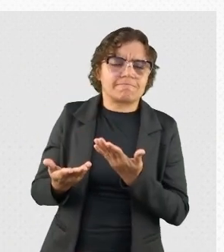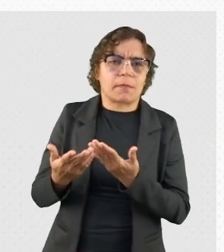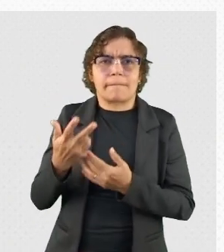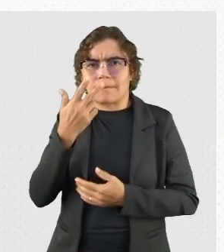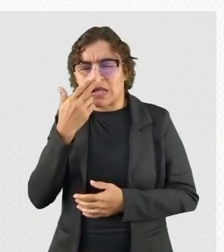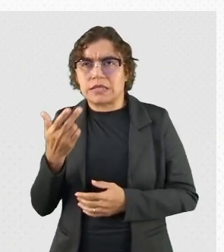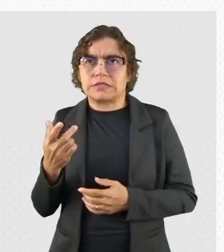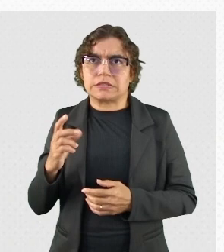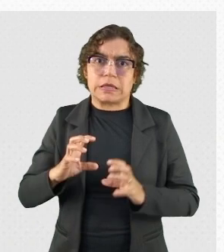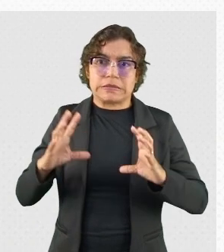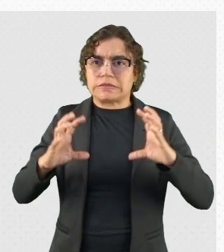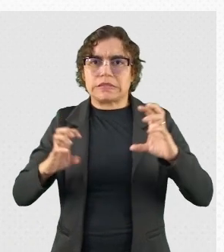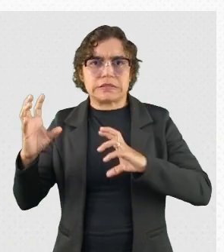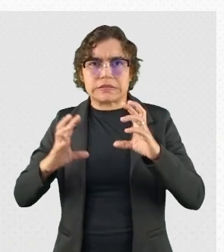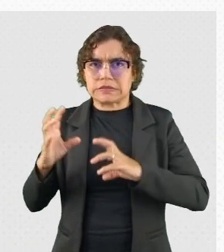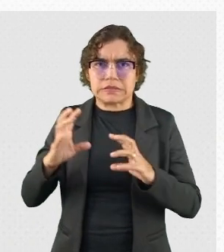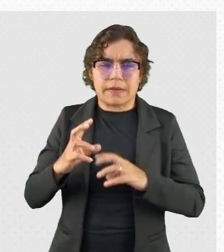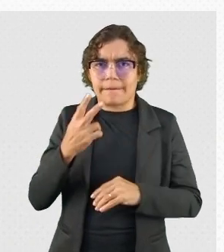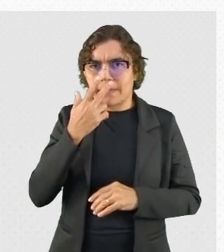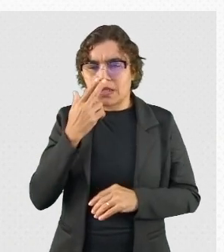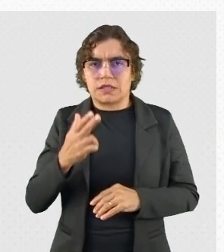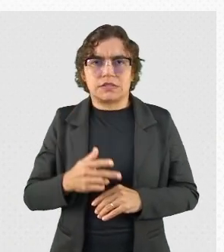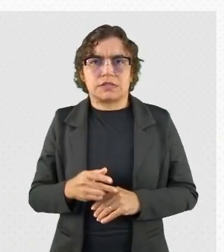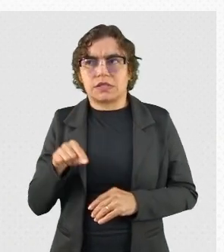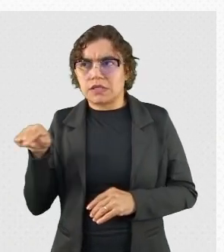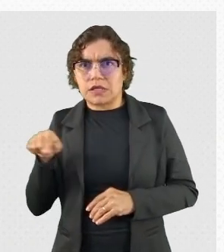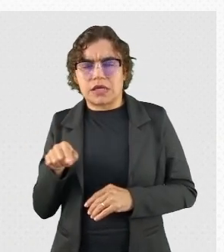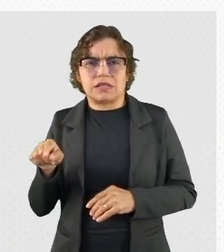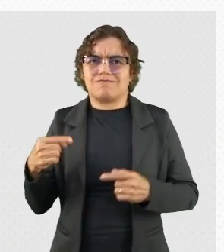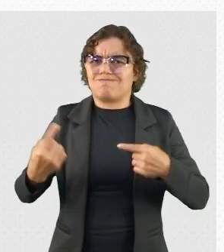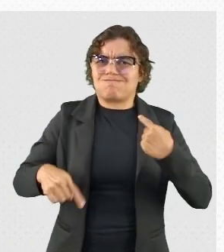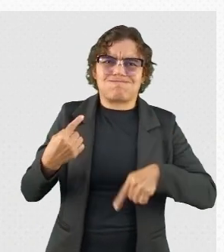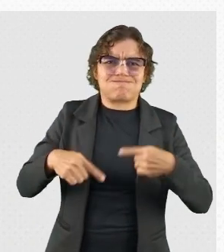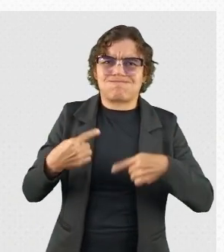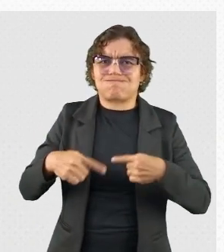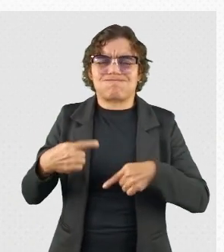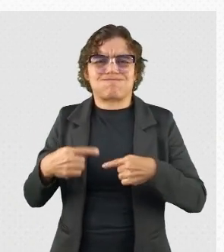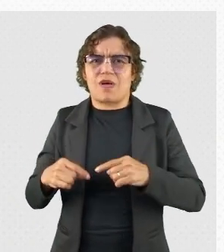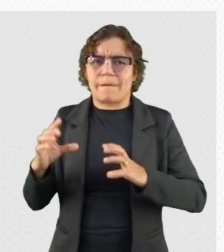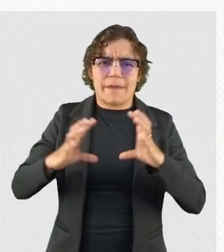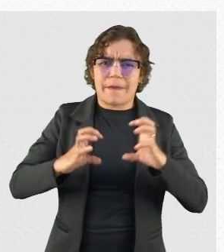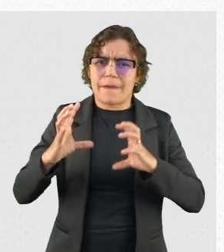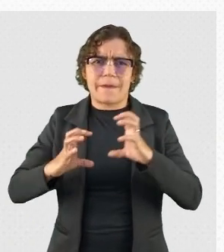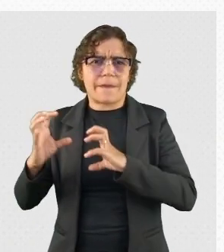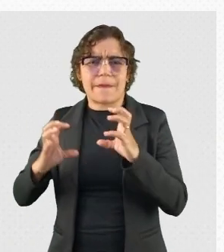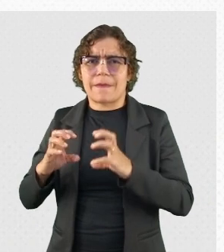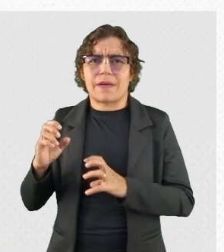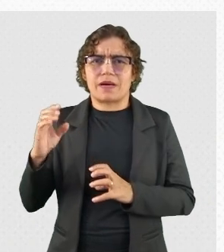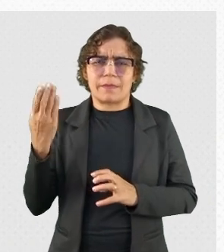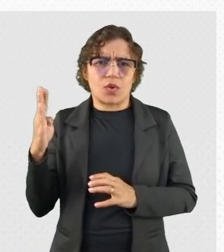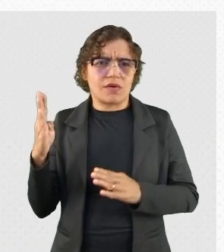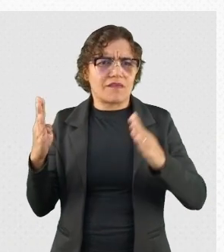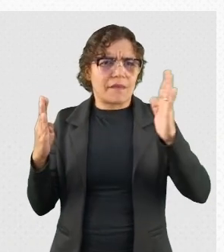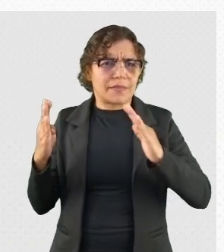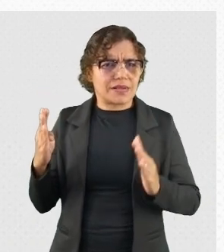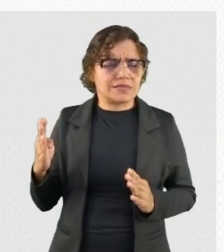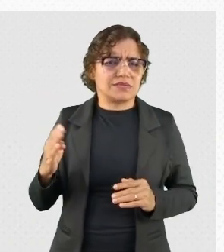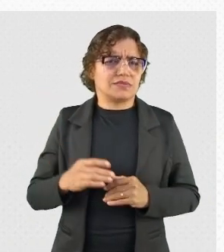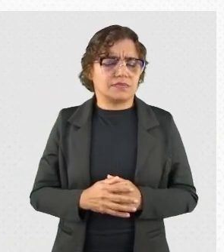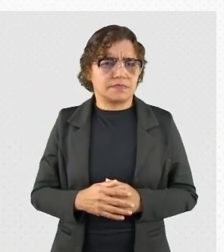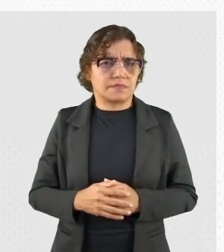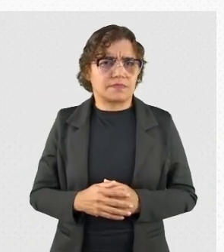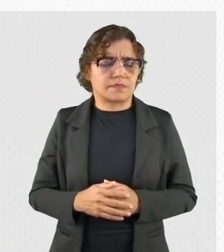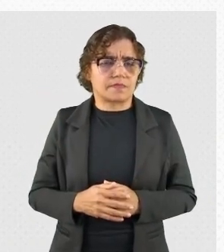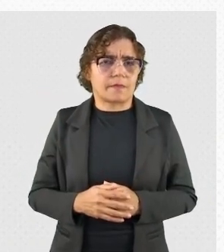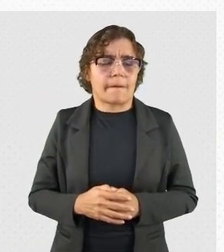bomba a ser, né, a qualquer momento, a ser acionada por essas disputas entre esses que já estavam e aqueles que estavam